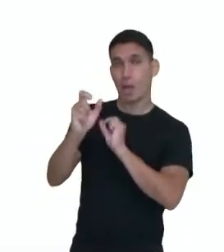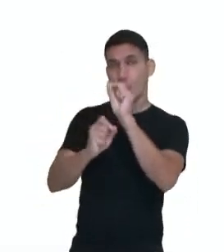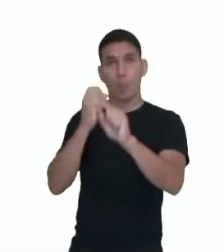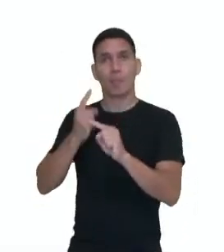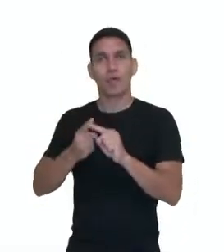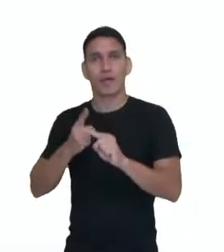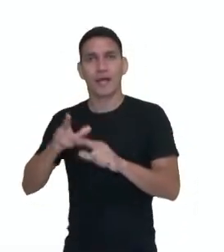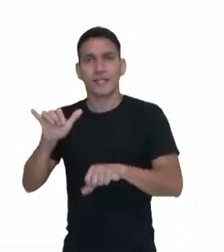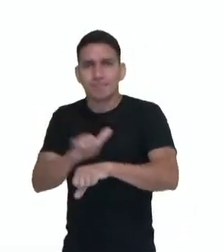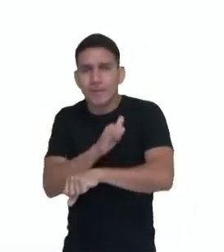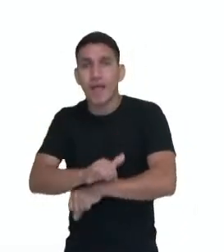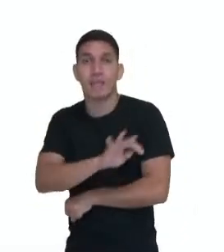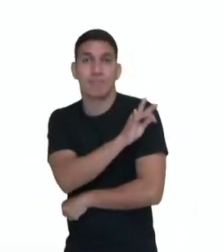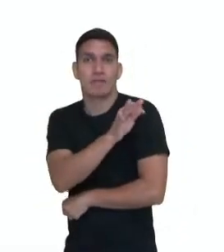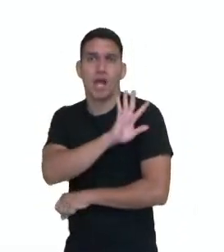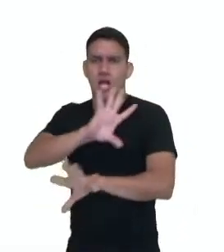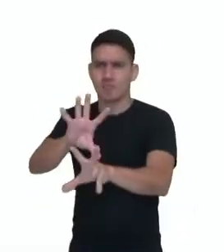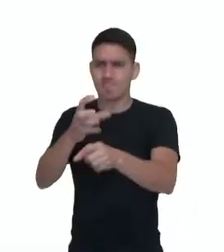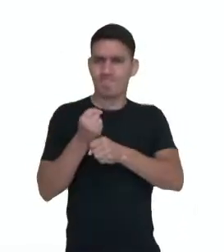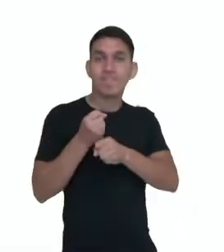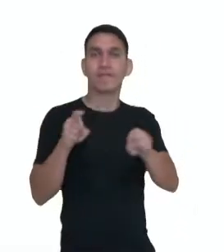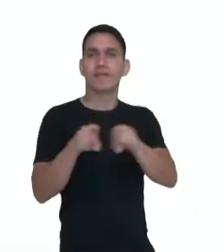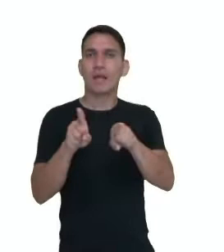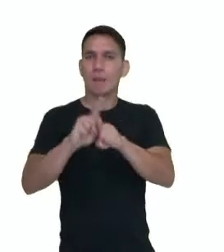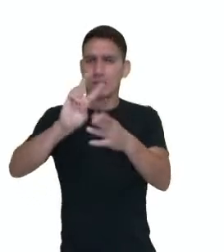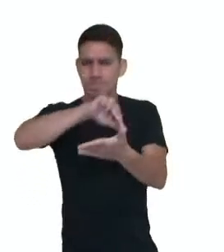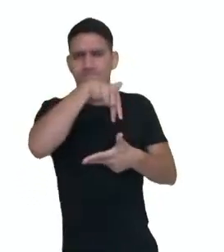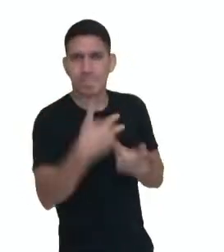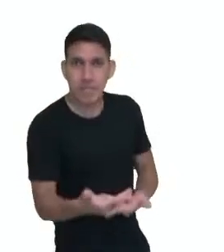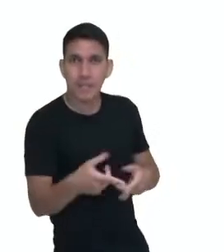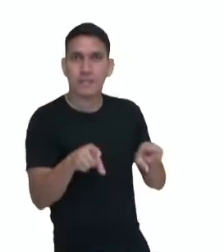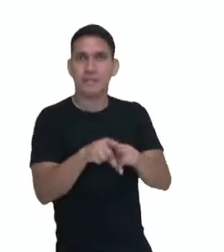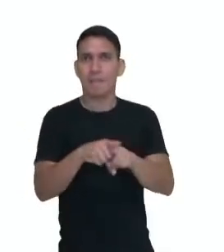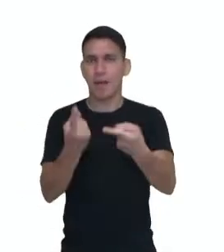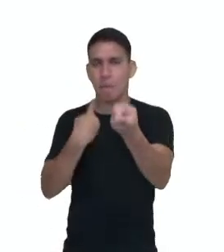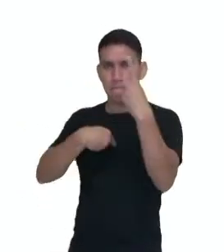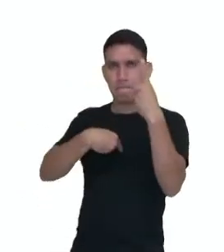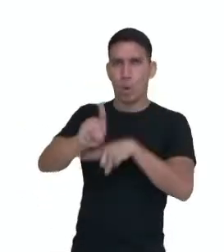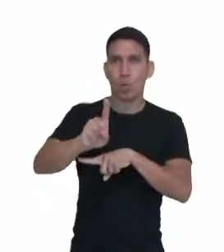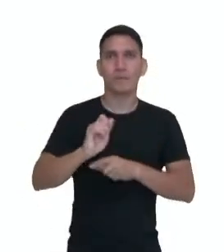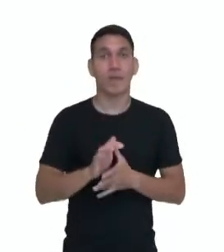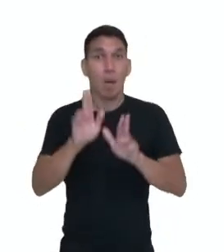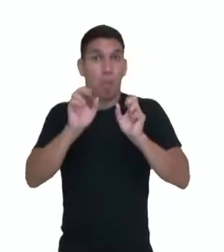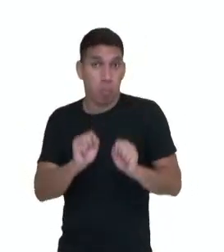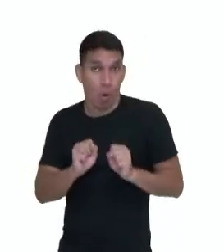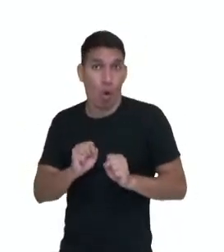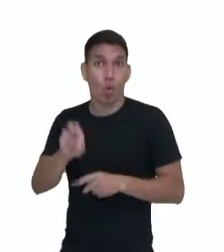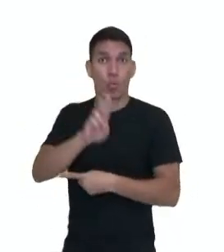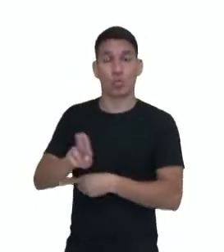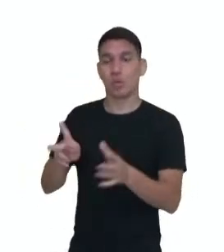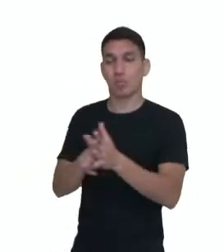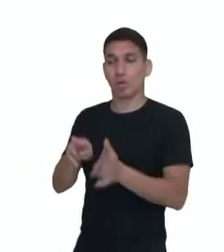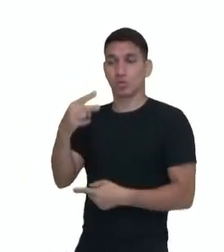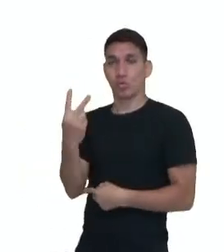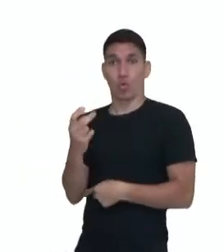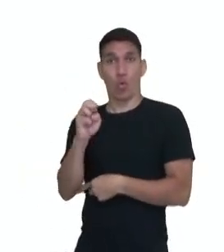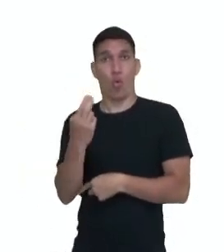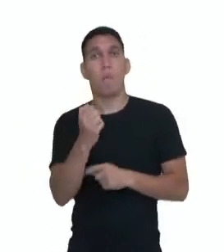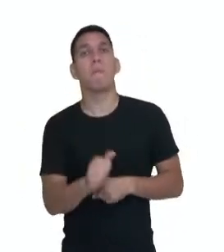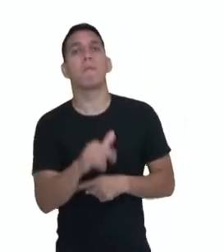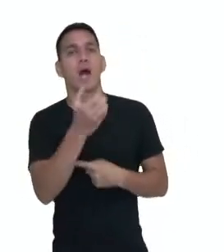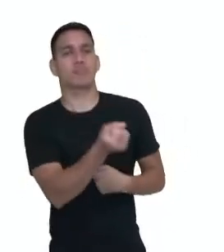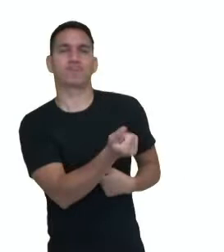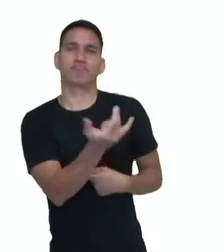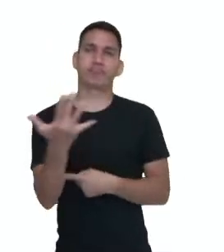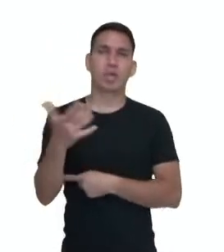de técnicas de agarramento, derrubadas e golpes. Podem ser realizadas por dois ou mais competidores e